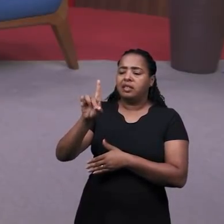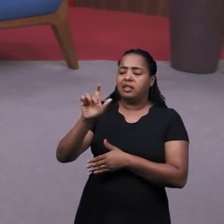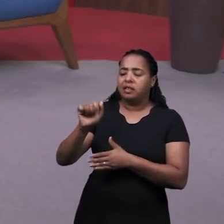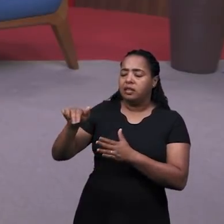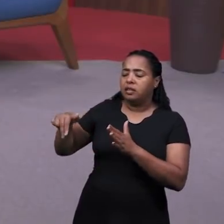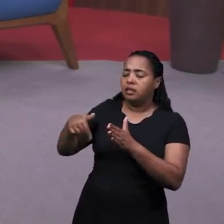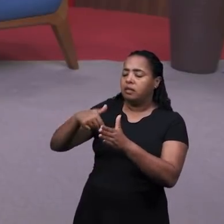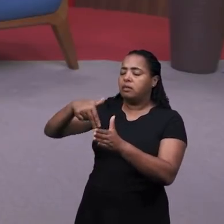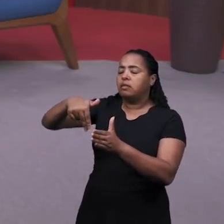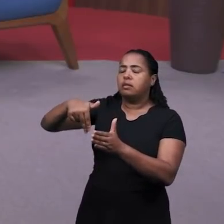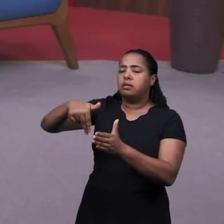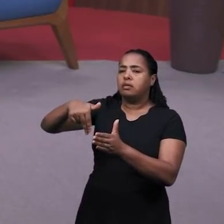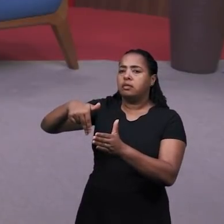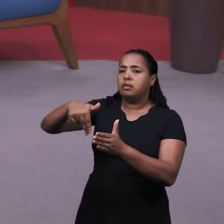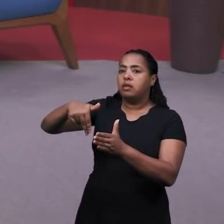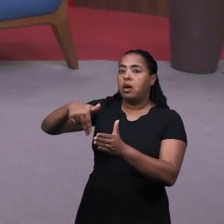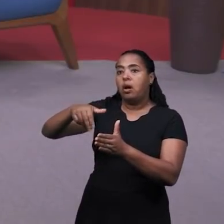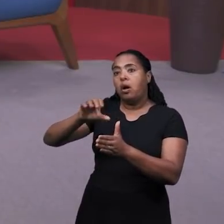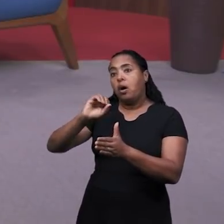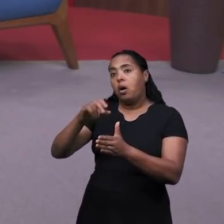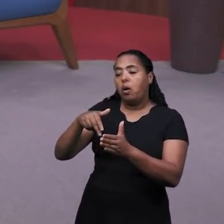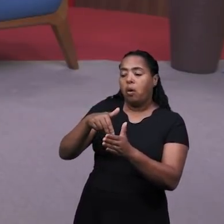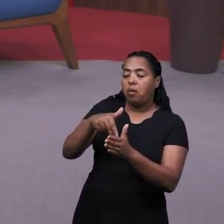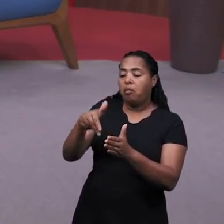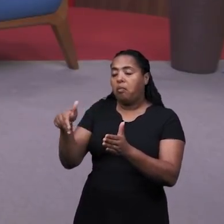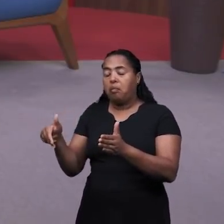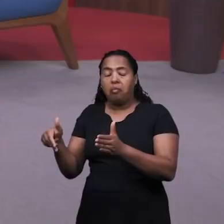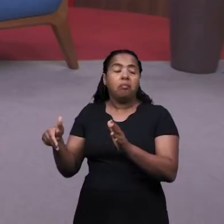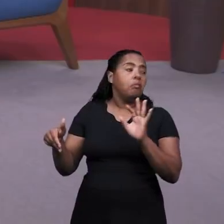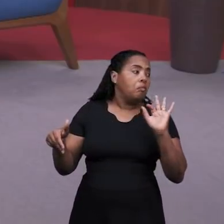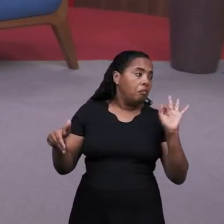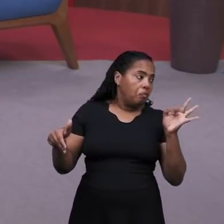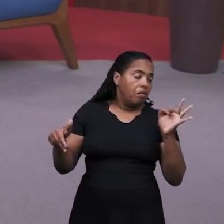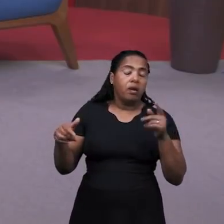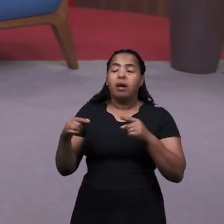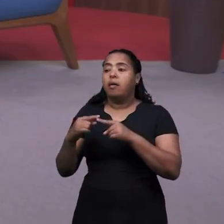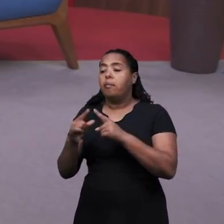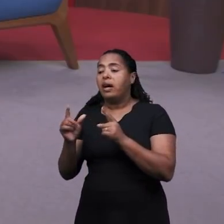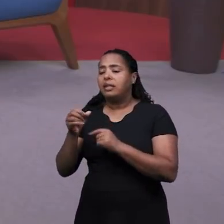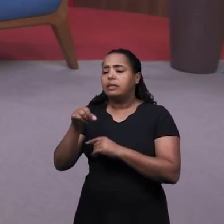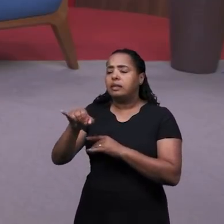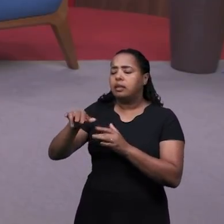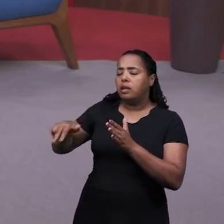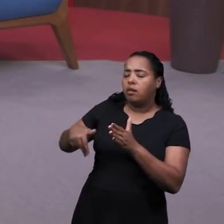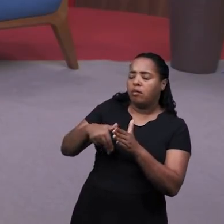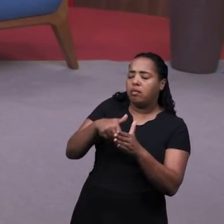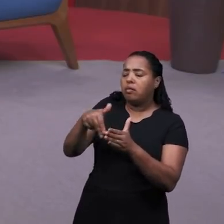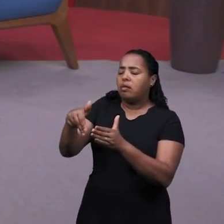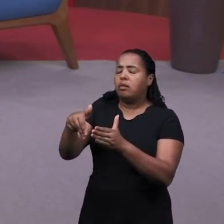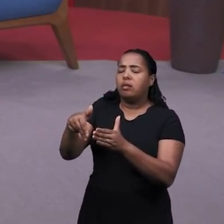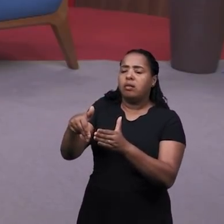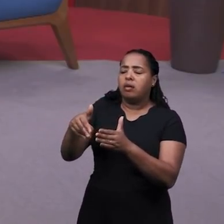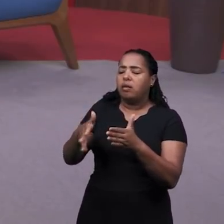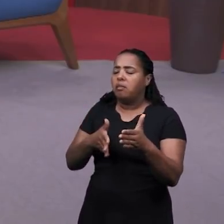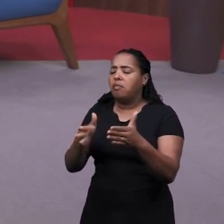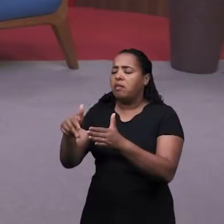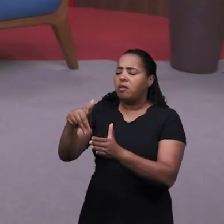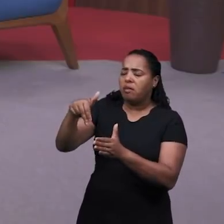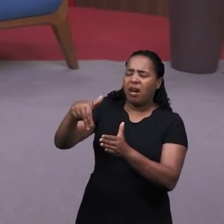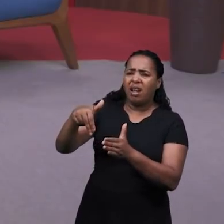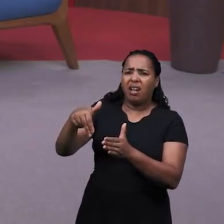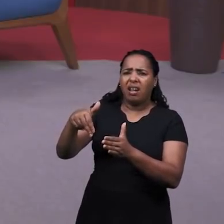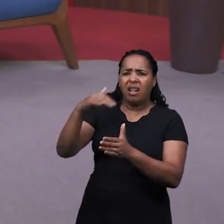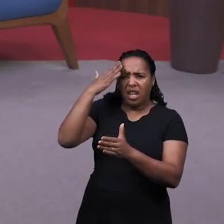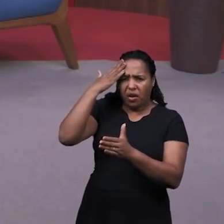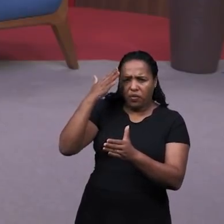nela. Ou sair dela. Ou sair dela, exatamente. Mas se eu ficar parado nessa estrada, eu vou saber o